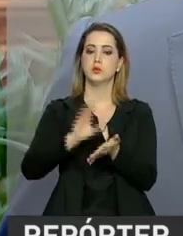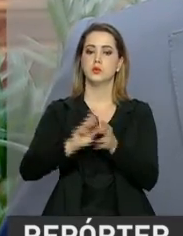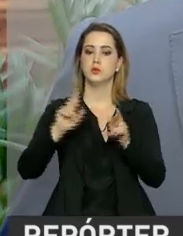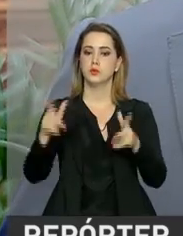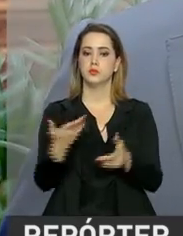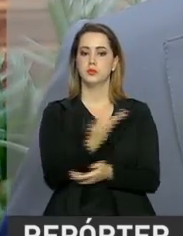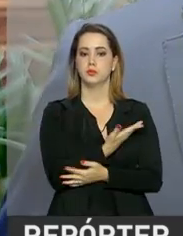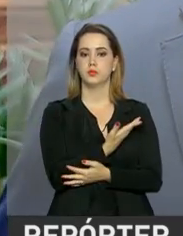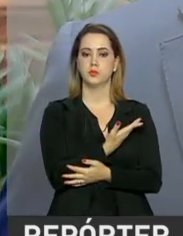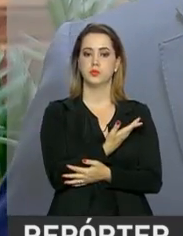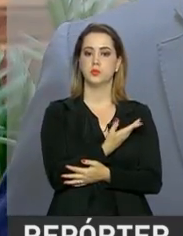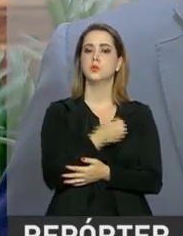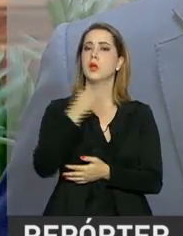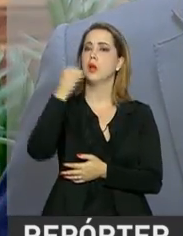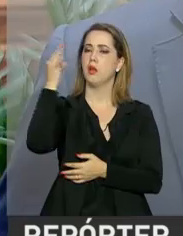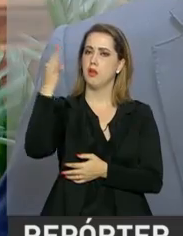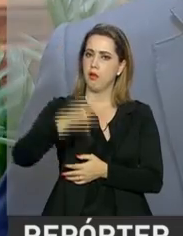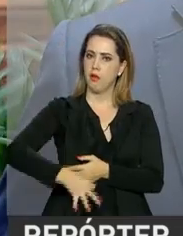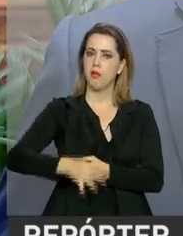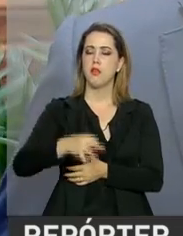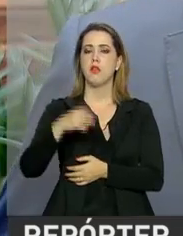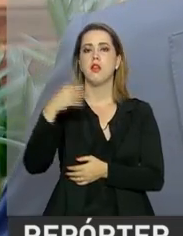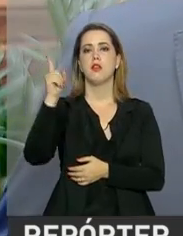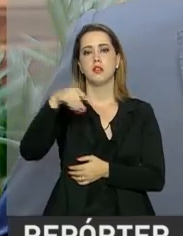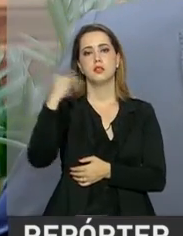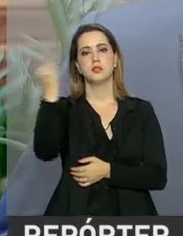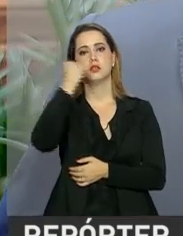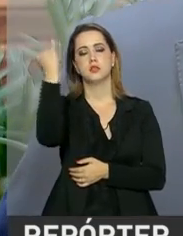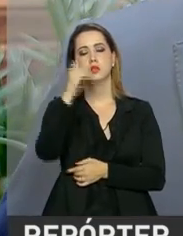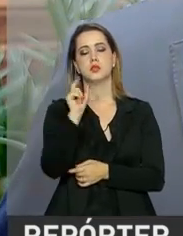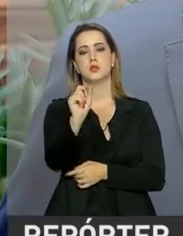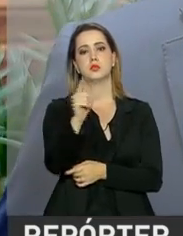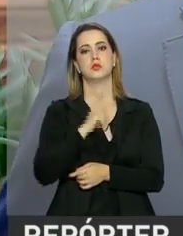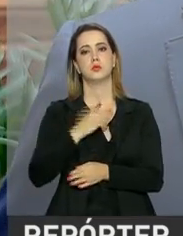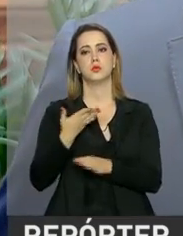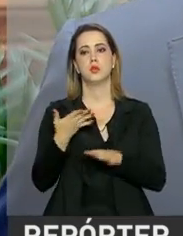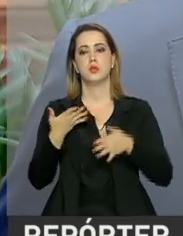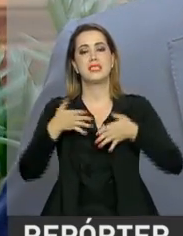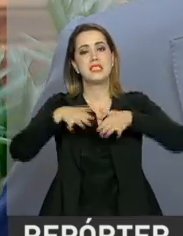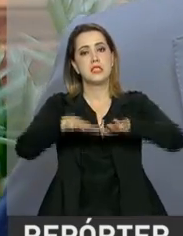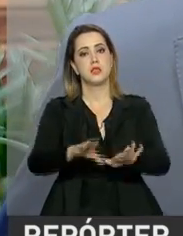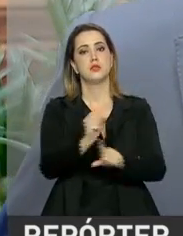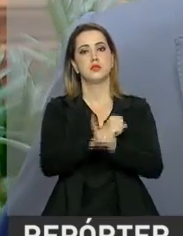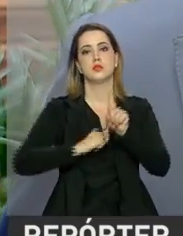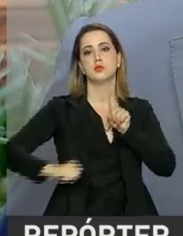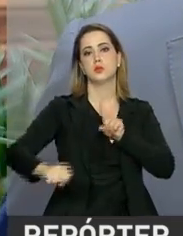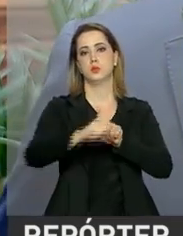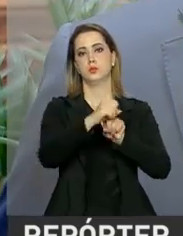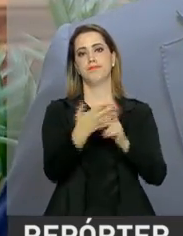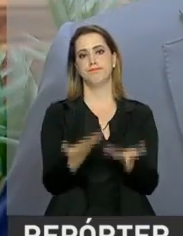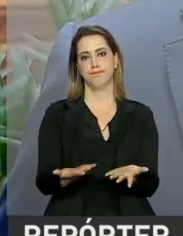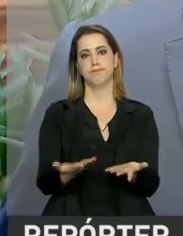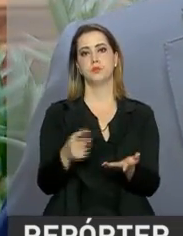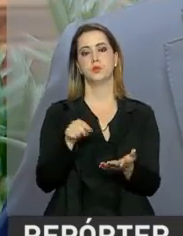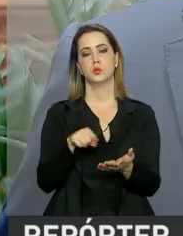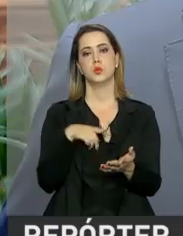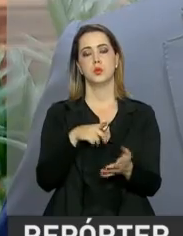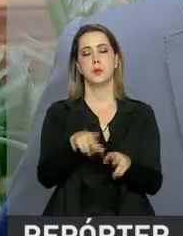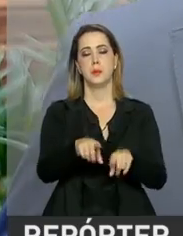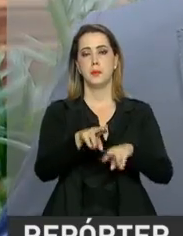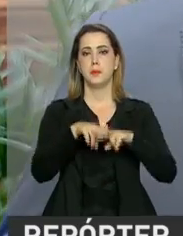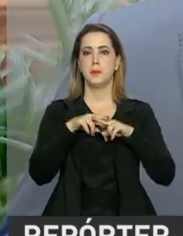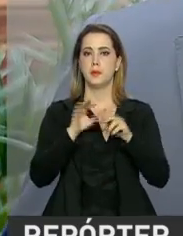diferença na preparação de atletas no na inclusão social nos projetos de inclusão social pelo esporte